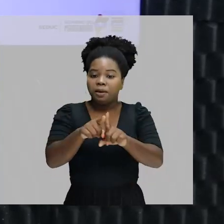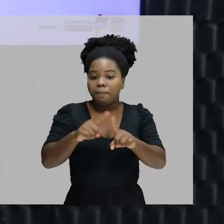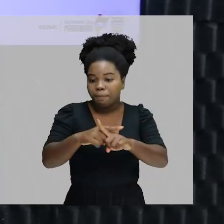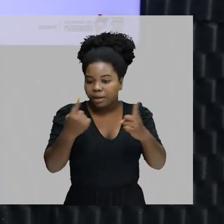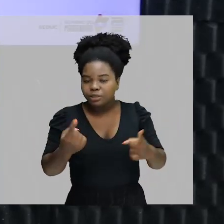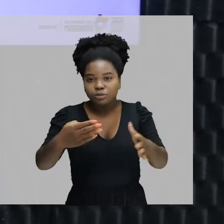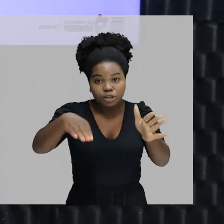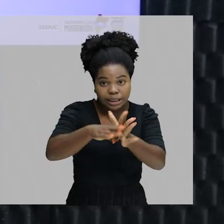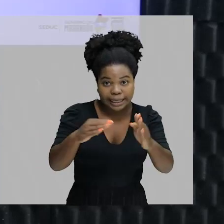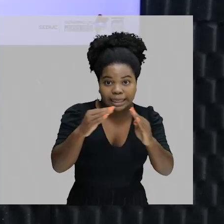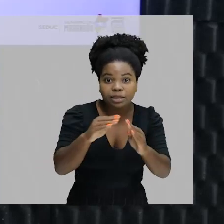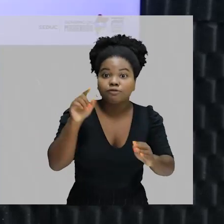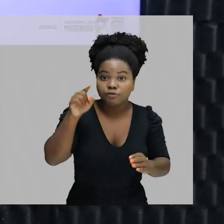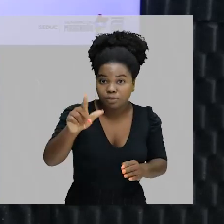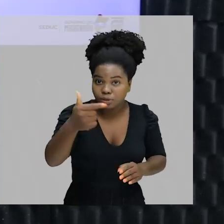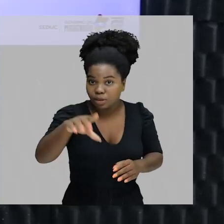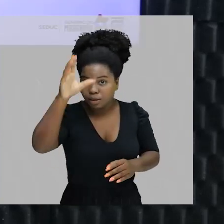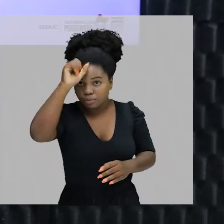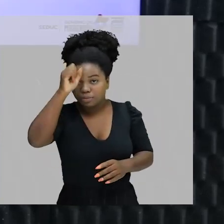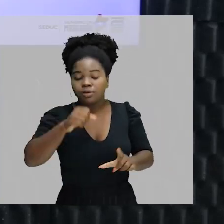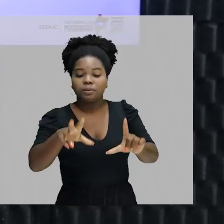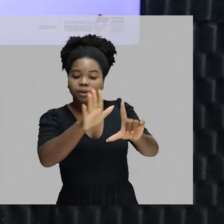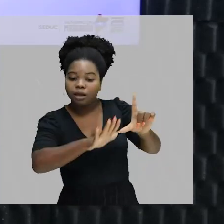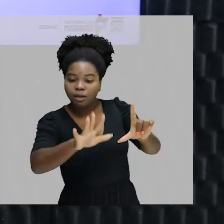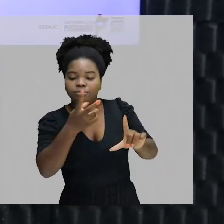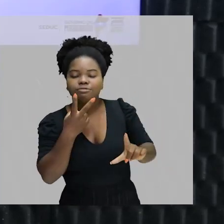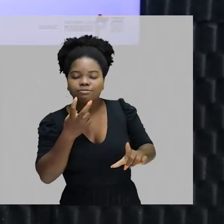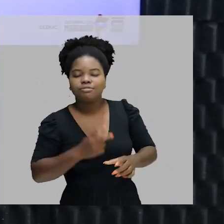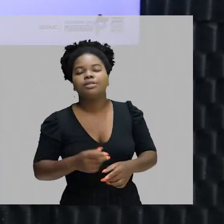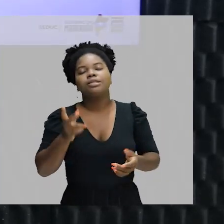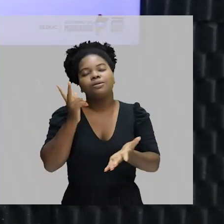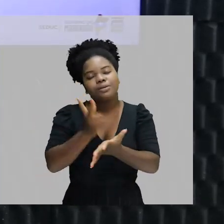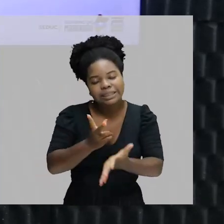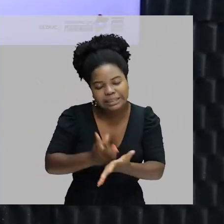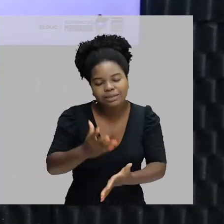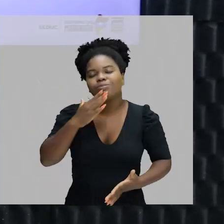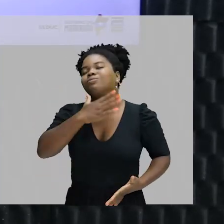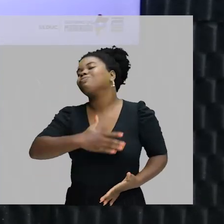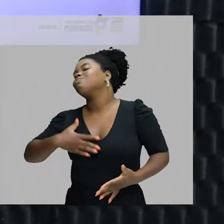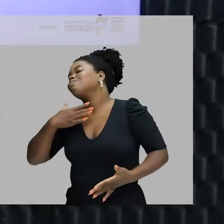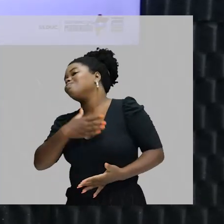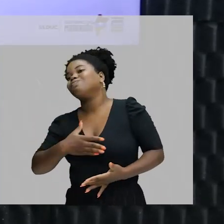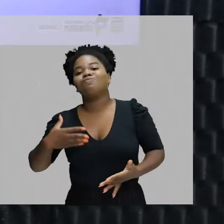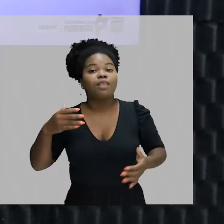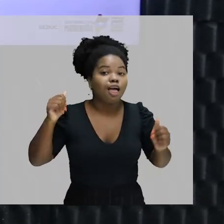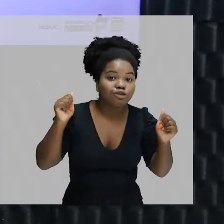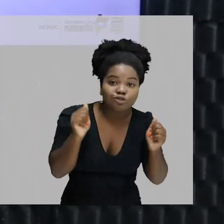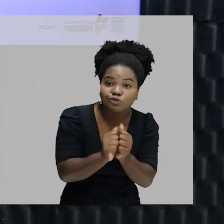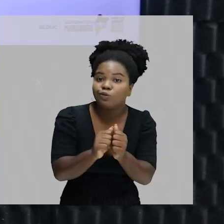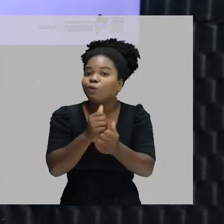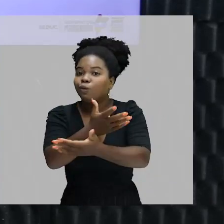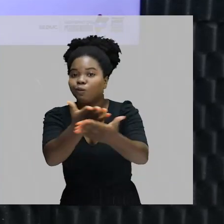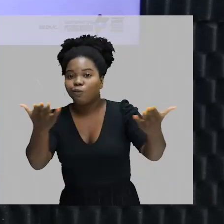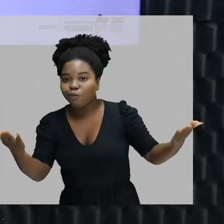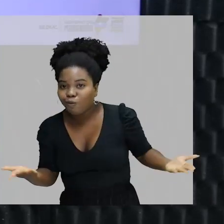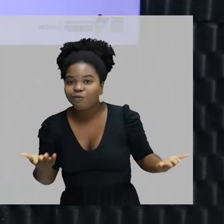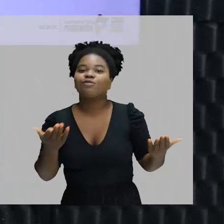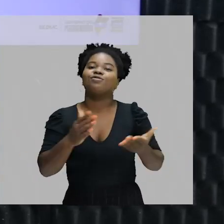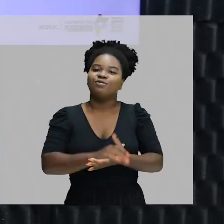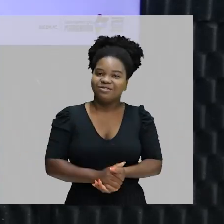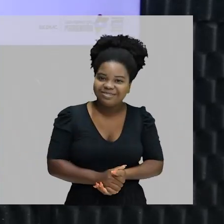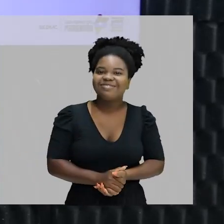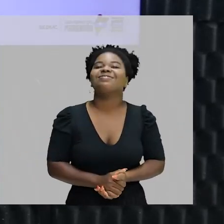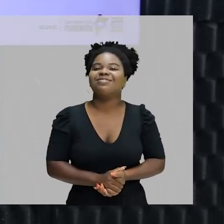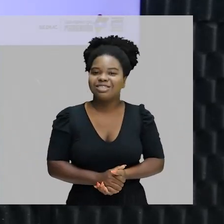pela plataforma Gonçalves Dias. Então, galera, é sempre um prazer imenso poder estar aqui com vocês, tá? Compartilhando esse